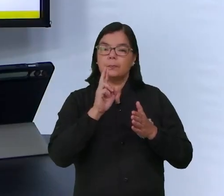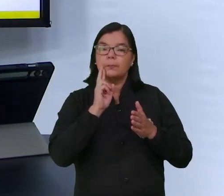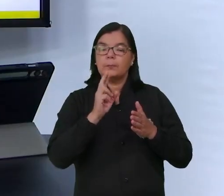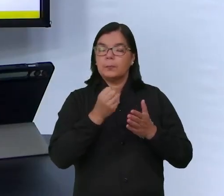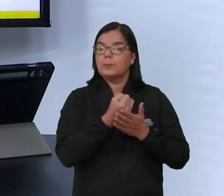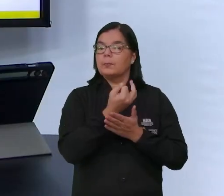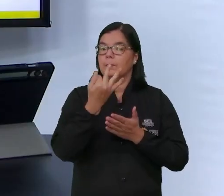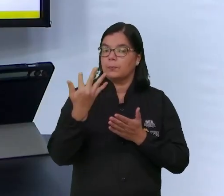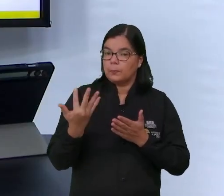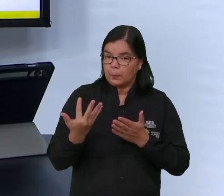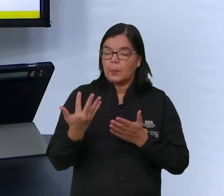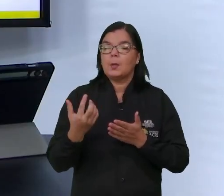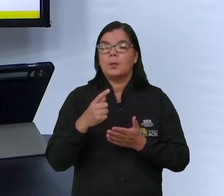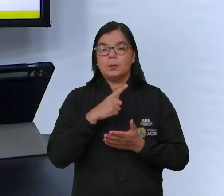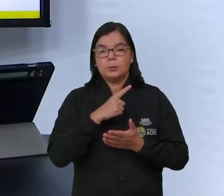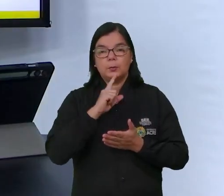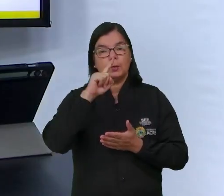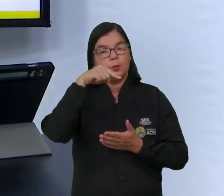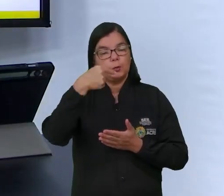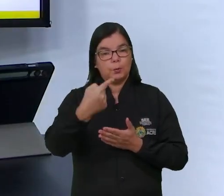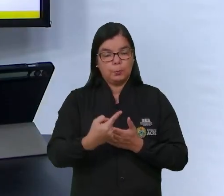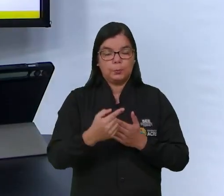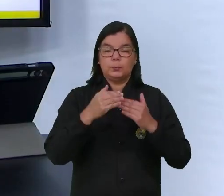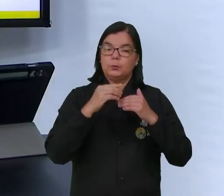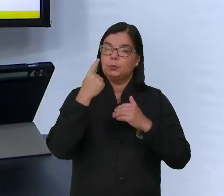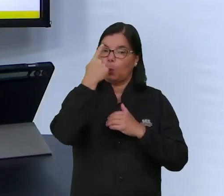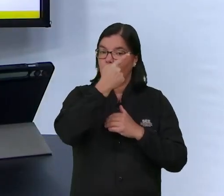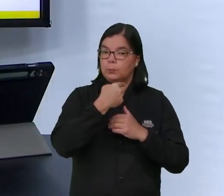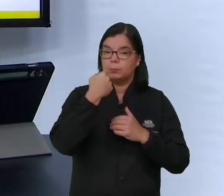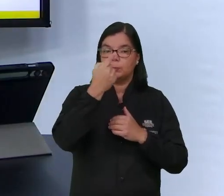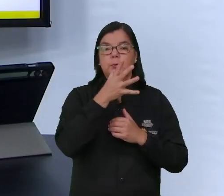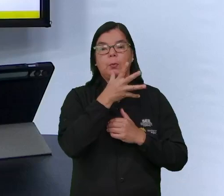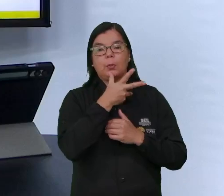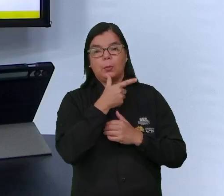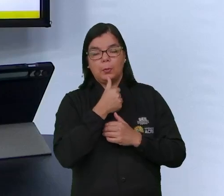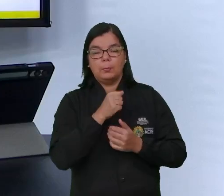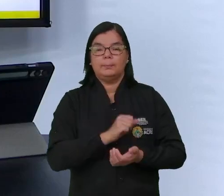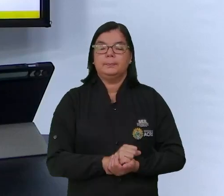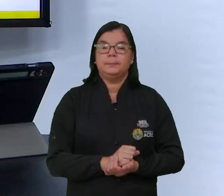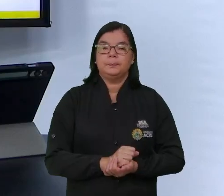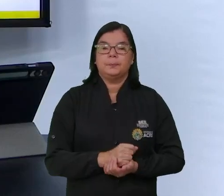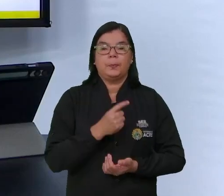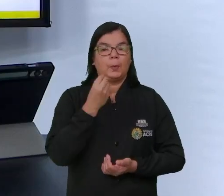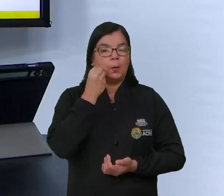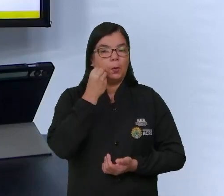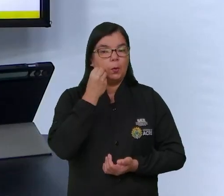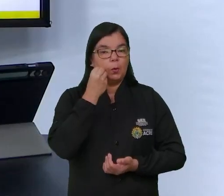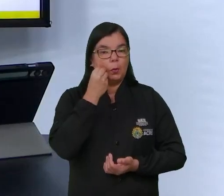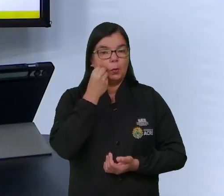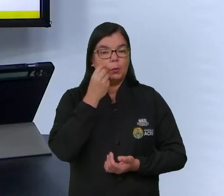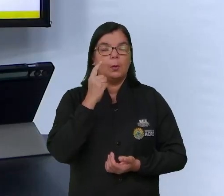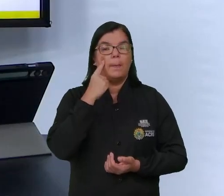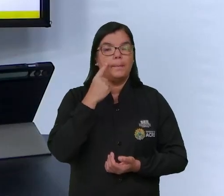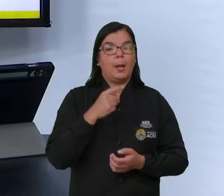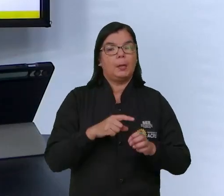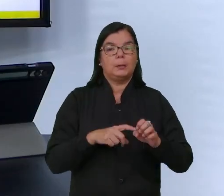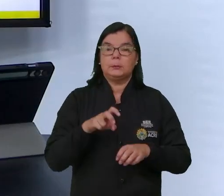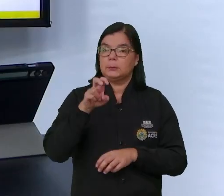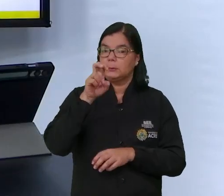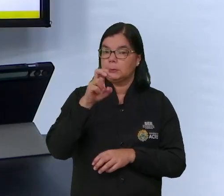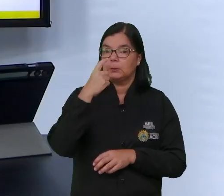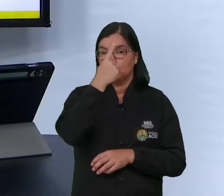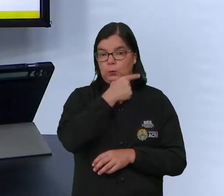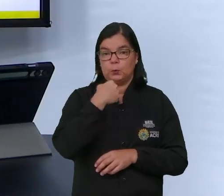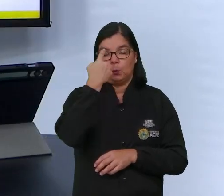a quantidade de indivíduos que existe depois de um tempo muito grande. Pois bem, então agora vamos tentar resolver o problema para 5 horas. Vamos